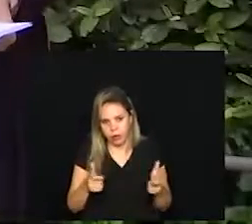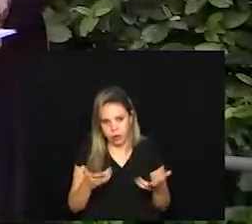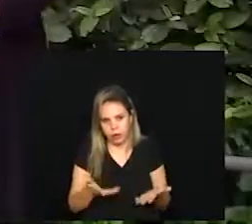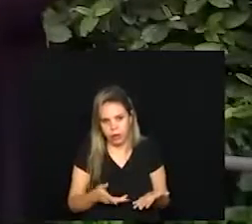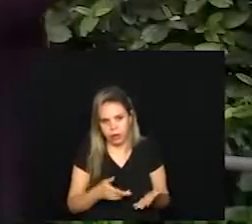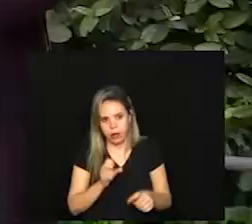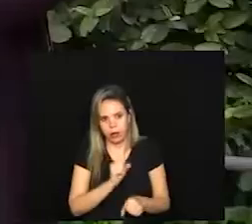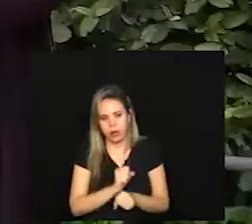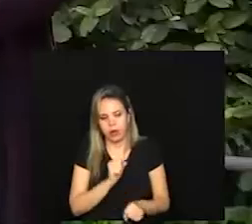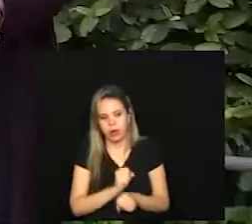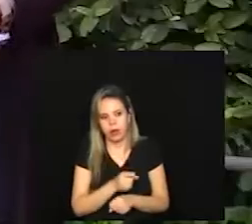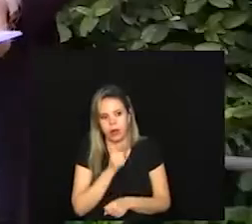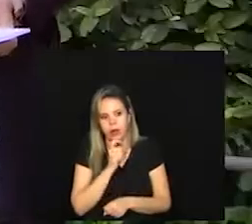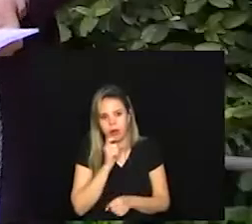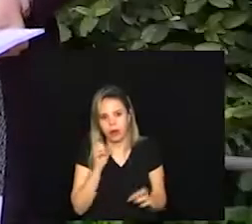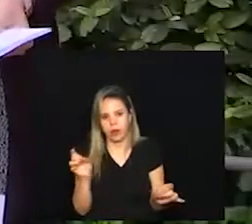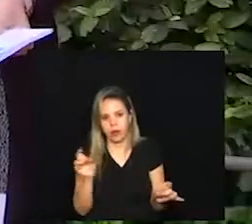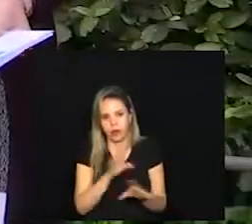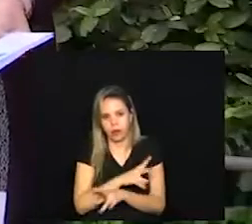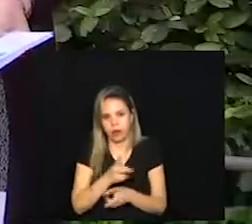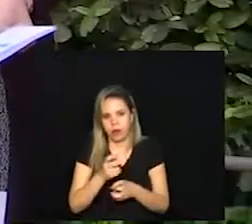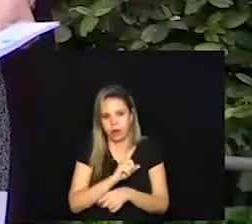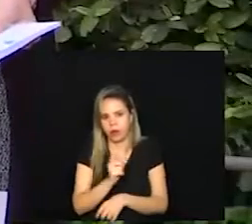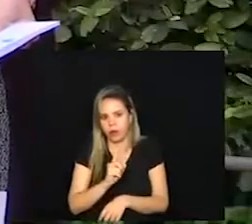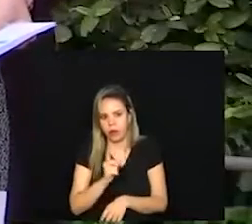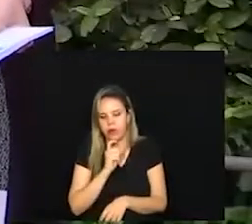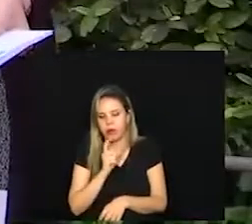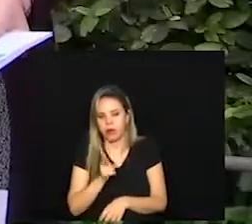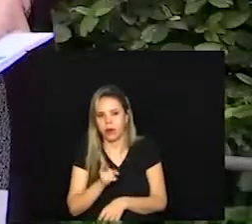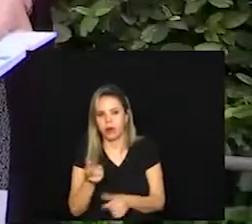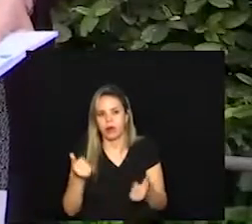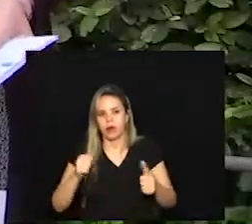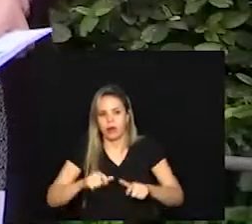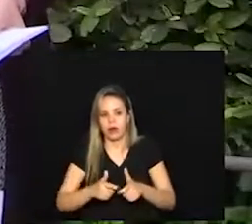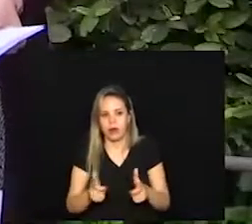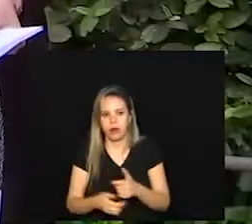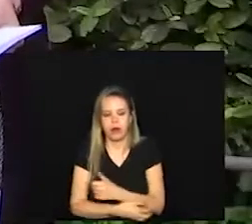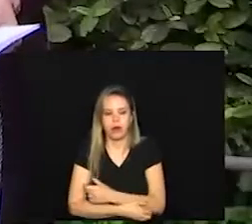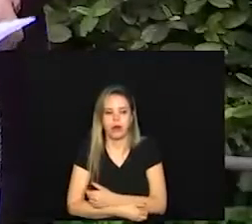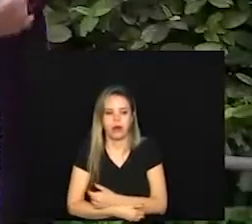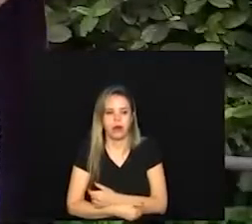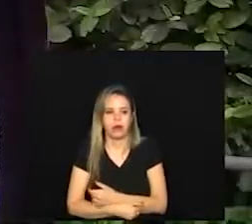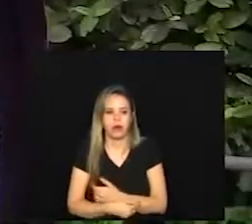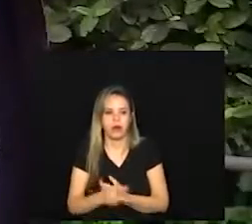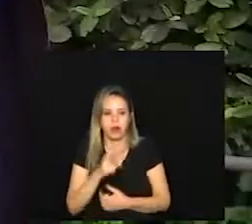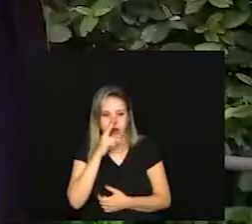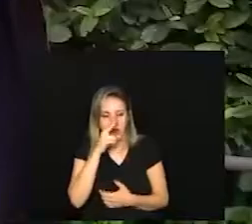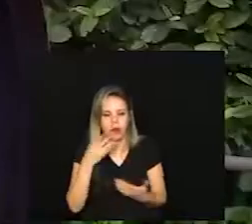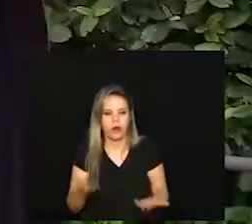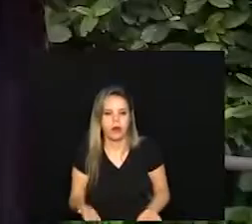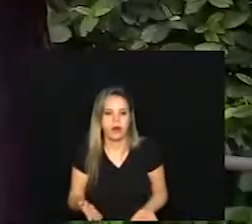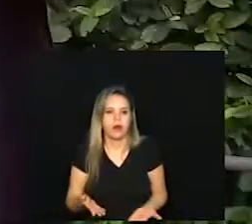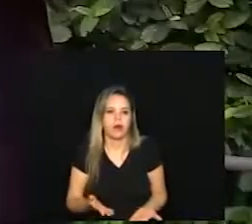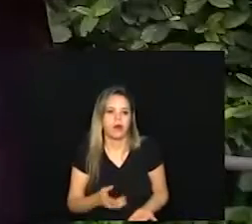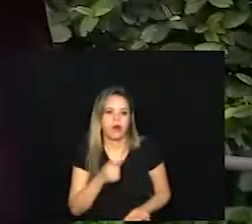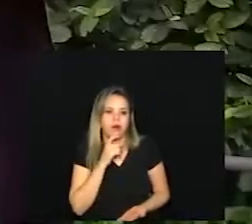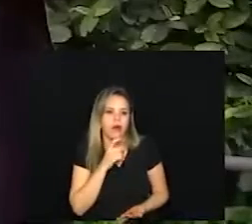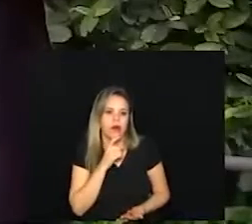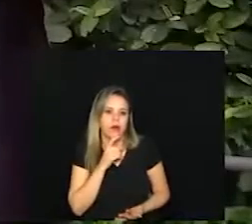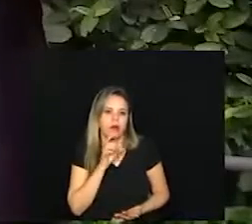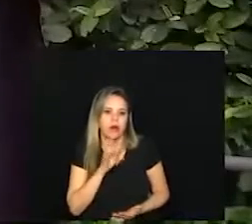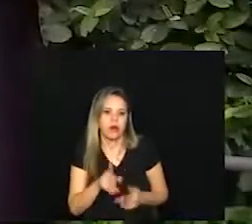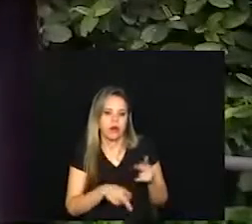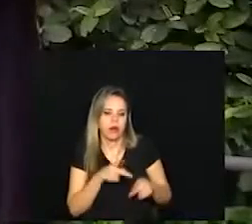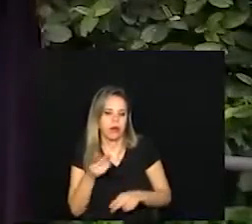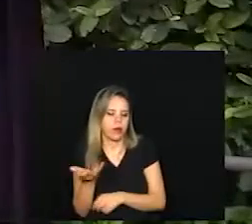estava esperando que o inverno ia acabar, a gente percebeu que não, que a coisa está aumentando, o frio tem sido mais intenso. E esses agasalhos não vão só para